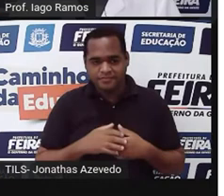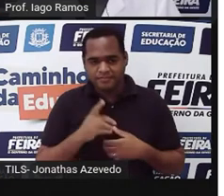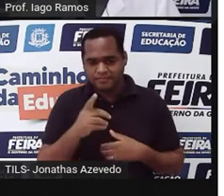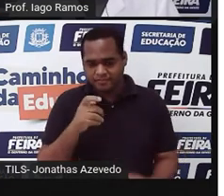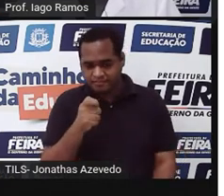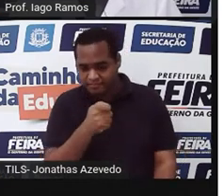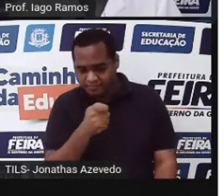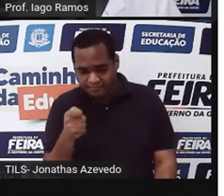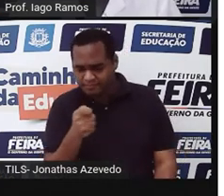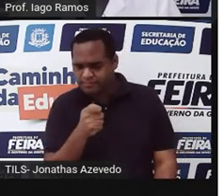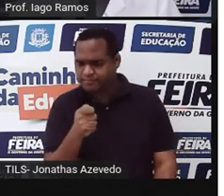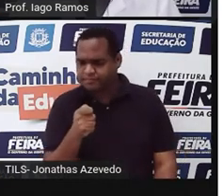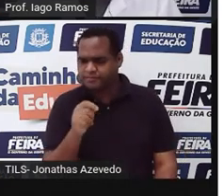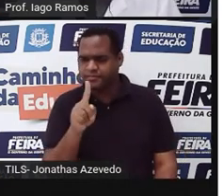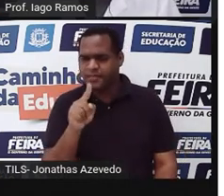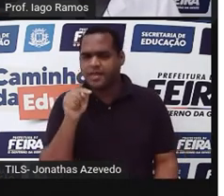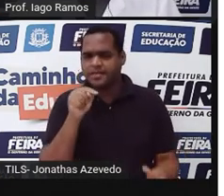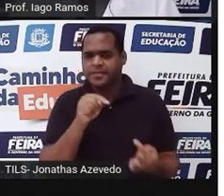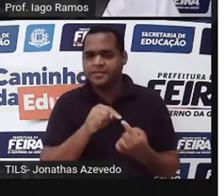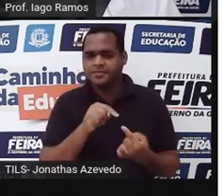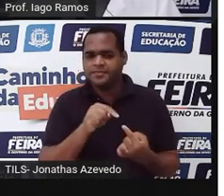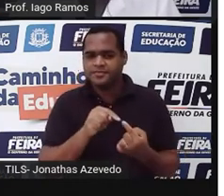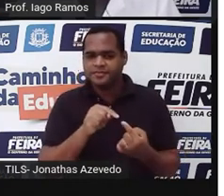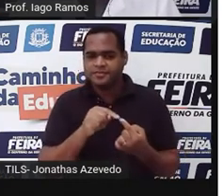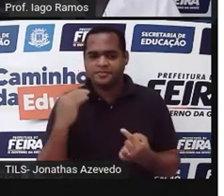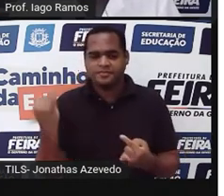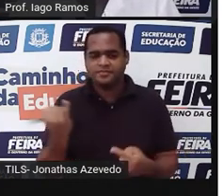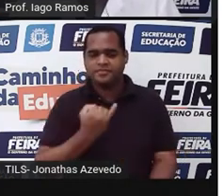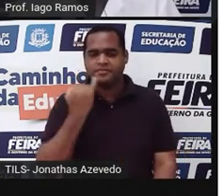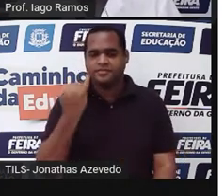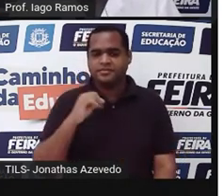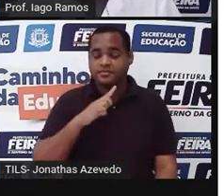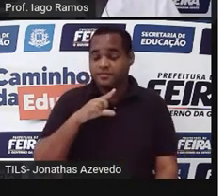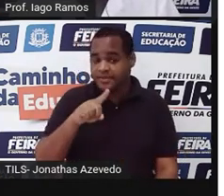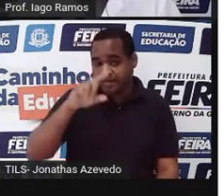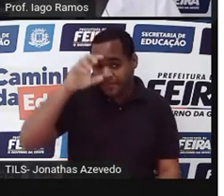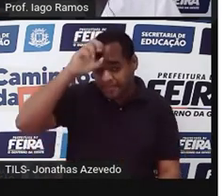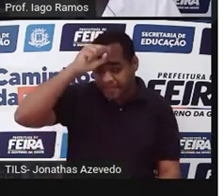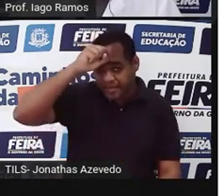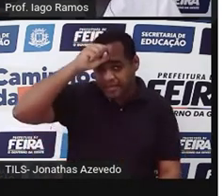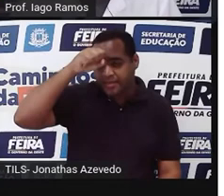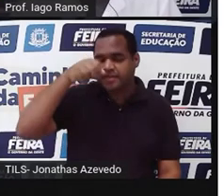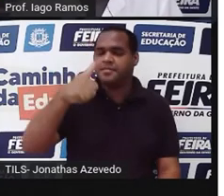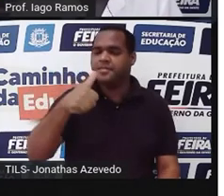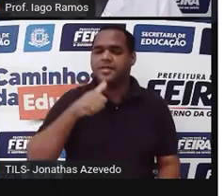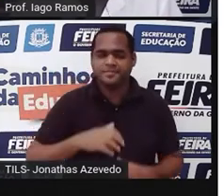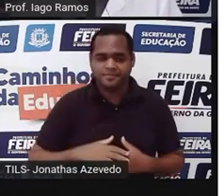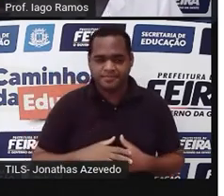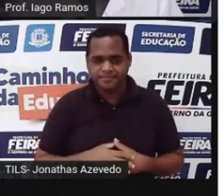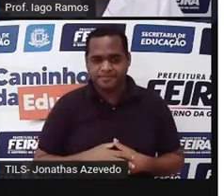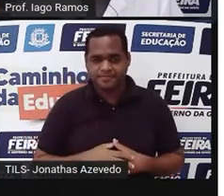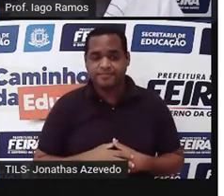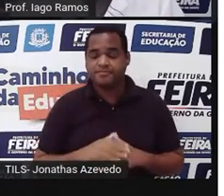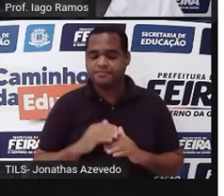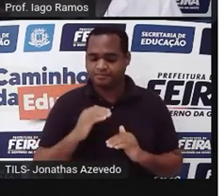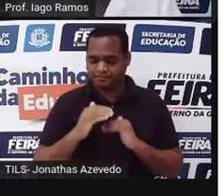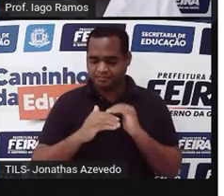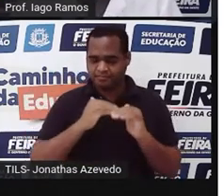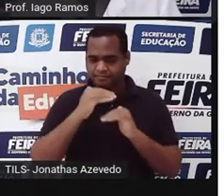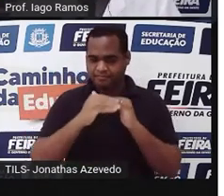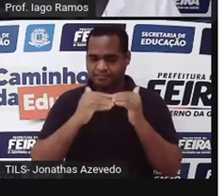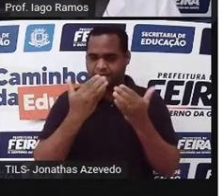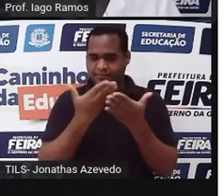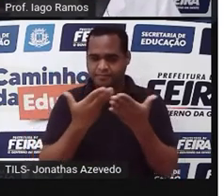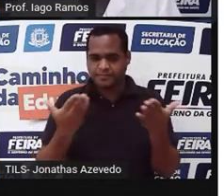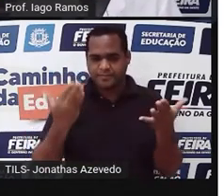de investigar pode ser uma ótima alternativa para gente aprender É isso aí dentro do processo de